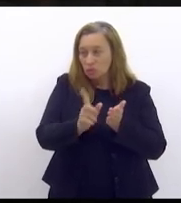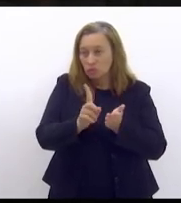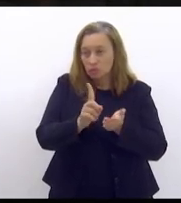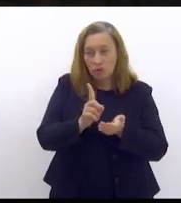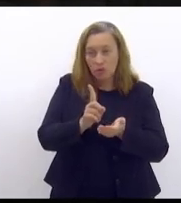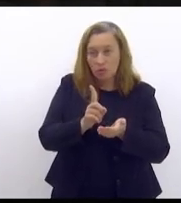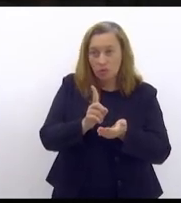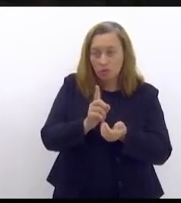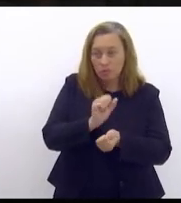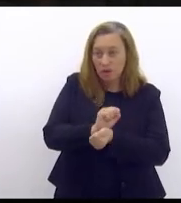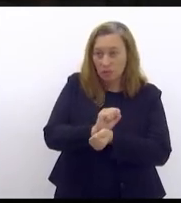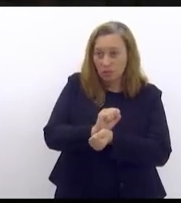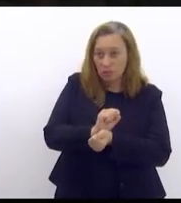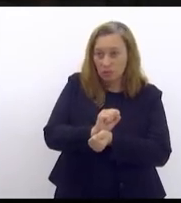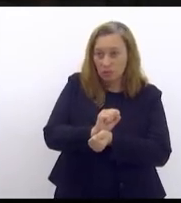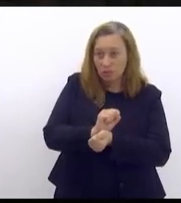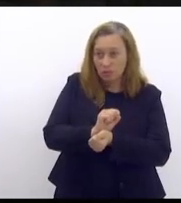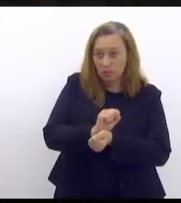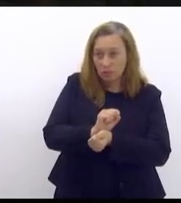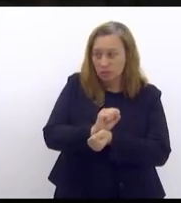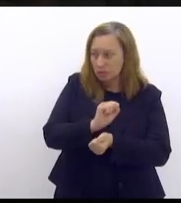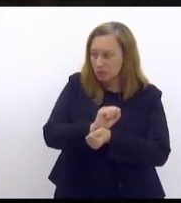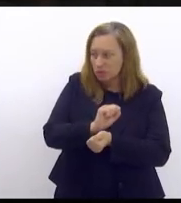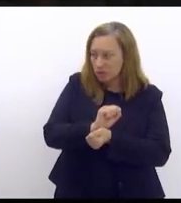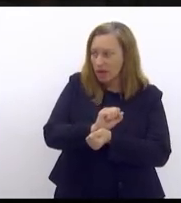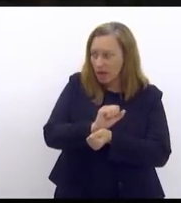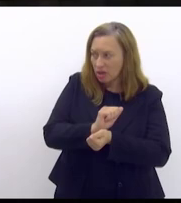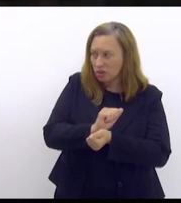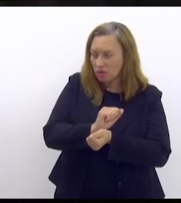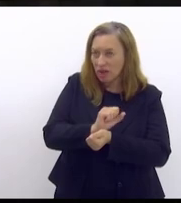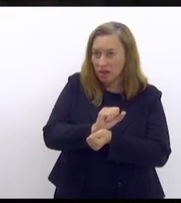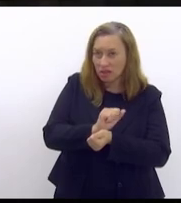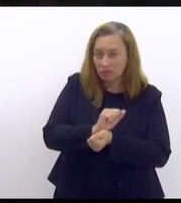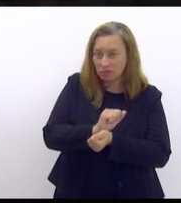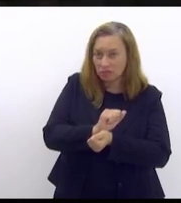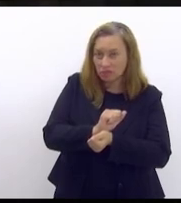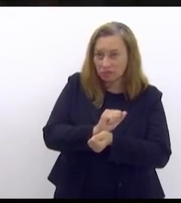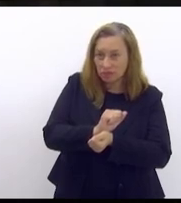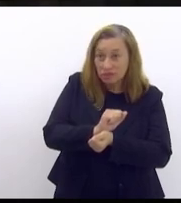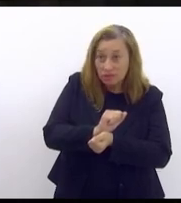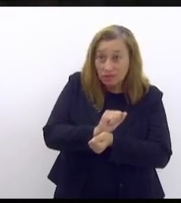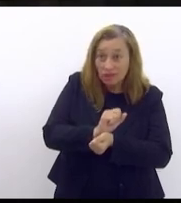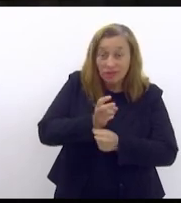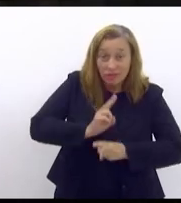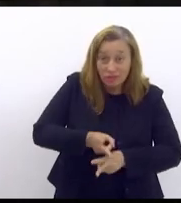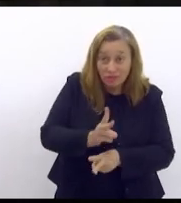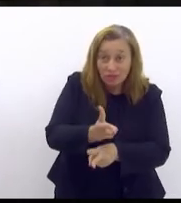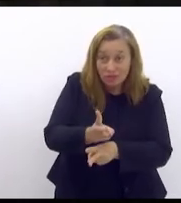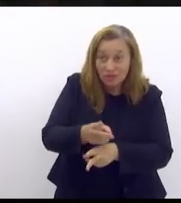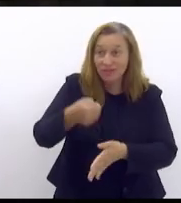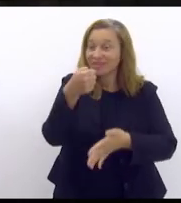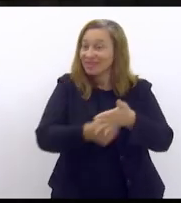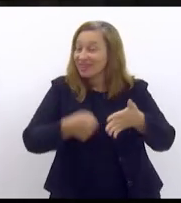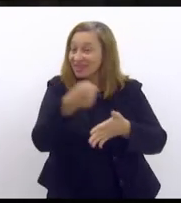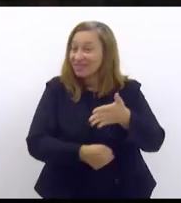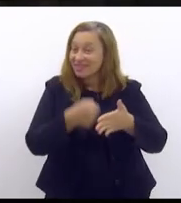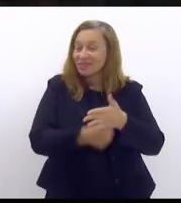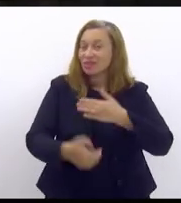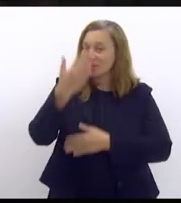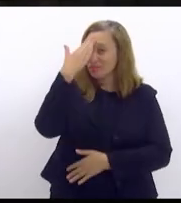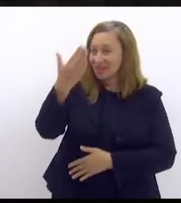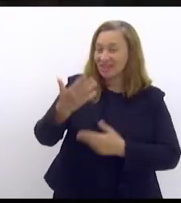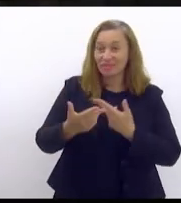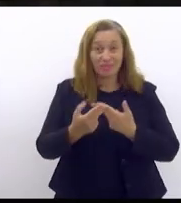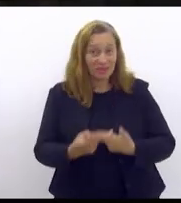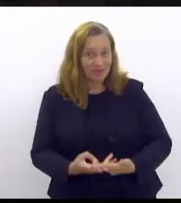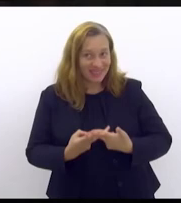para aumento de receita foram estabelecidas. Mas vamos continuar na nossa luta. Muito obrigado pela sua